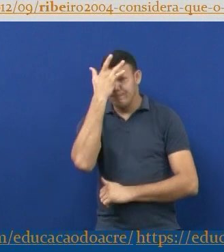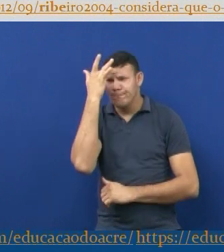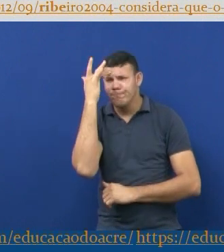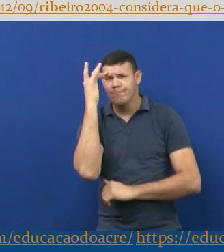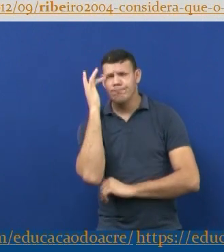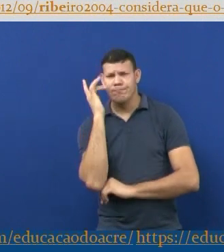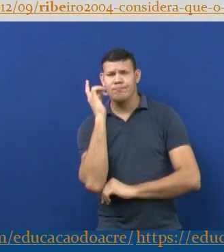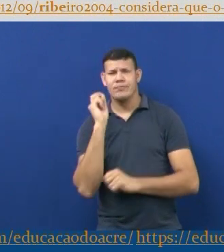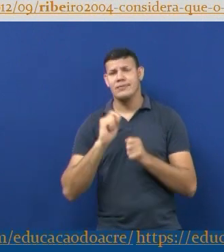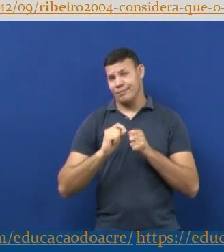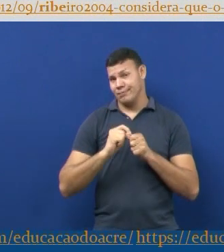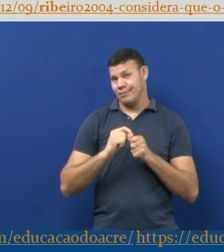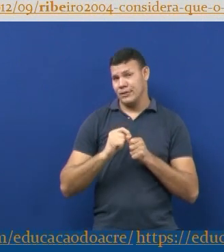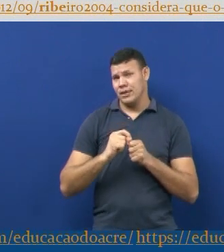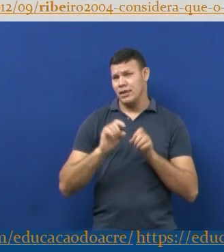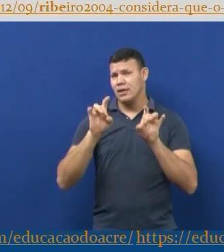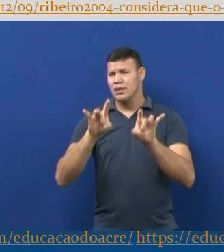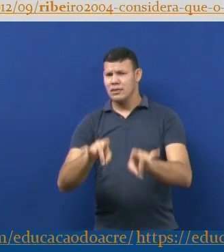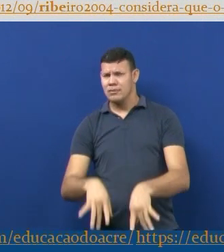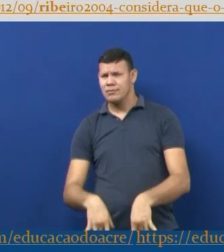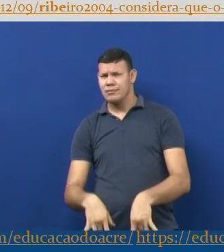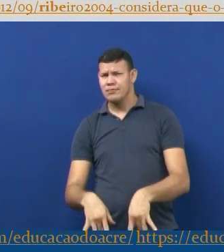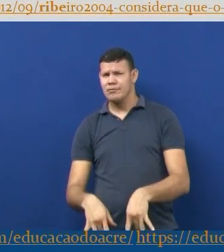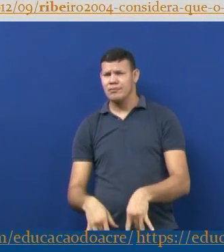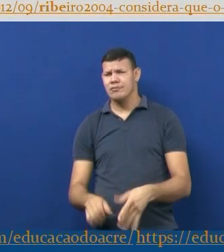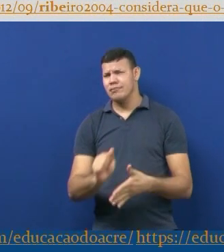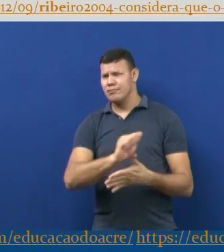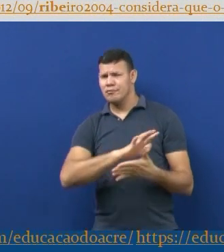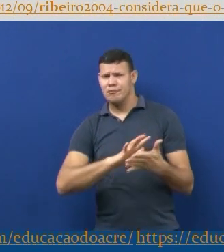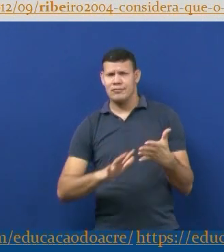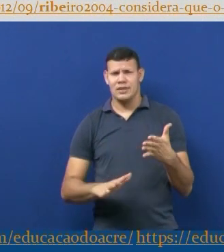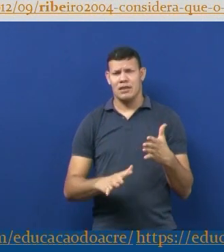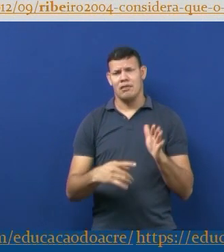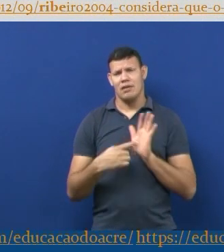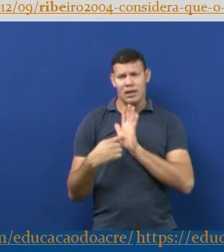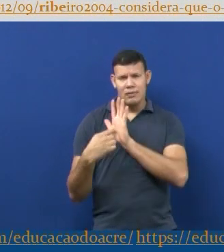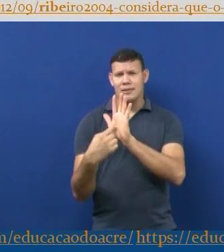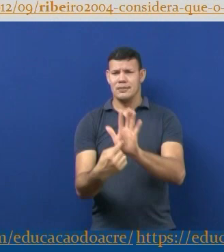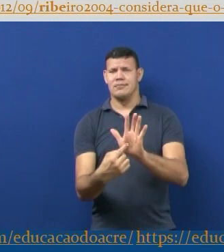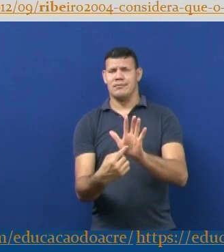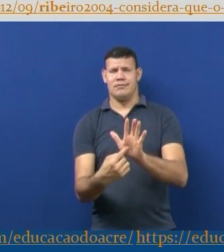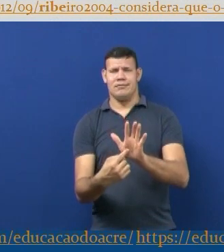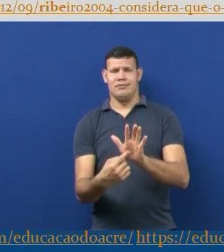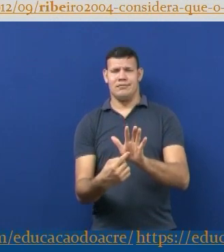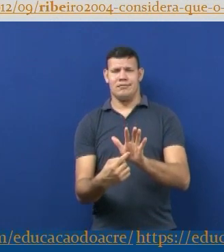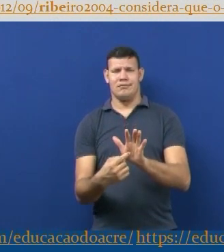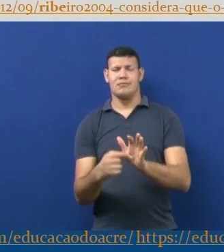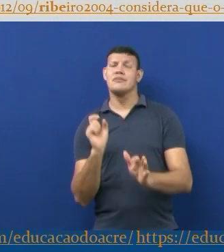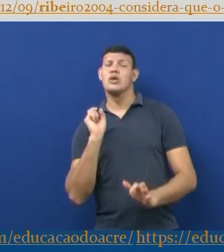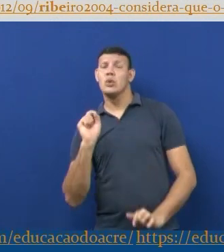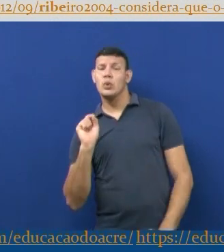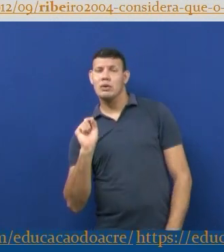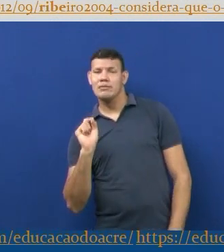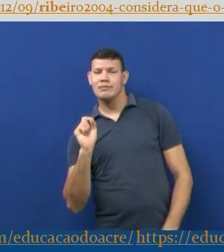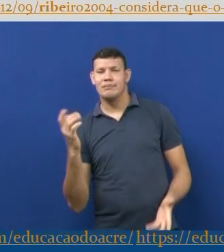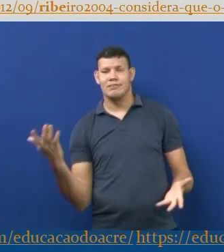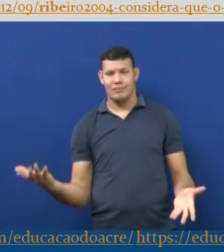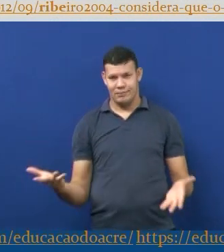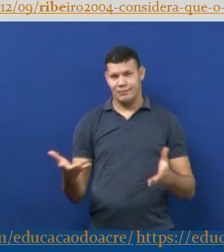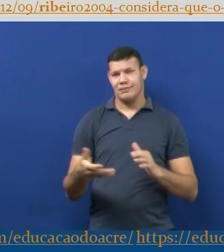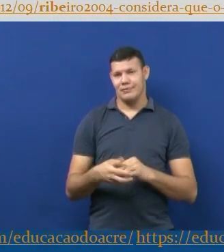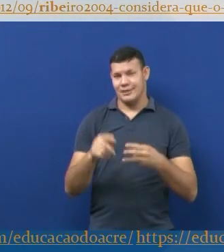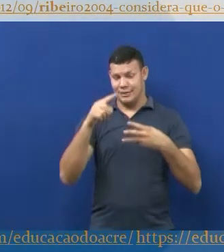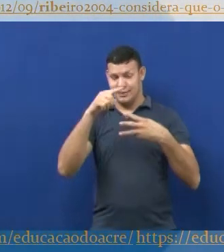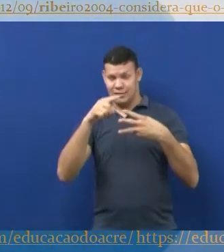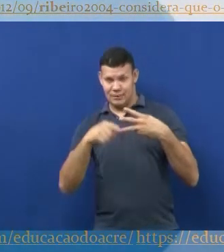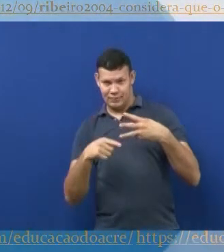está fazendo. E por último, a ação ou atividade cênica. O quê? Então, o jogo teatral é composto por esses